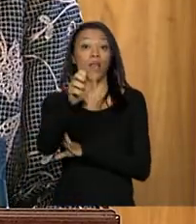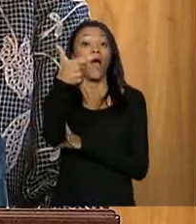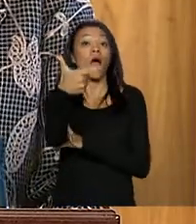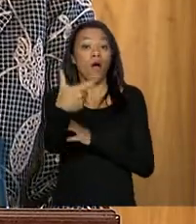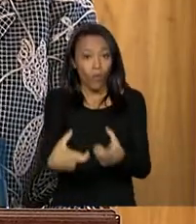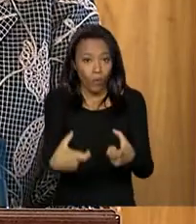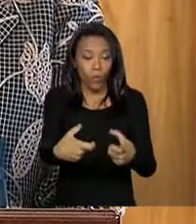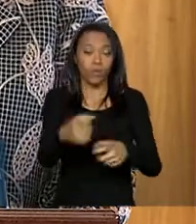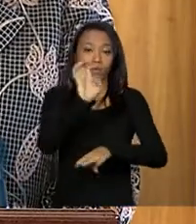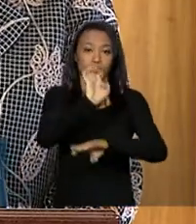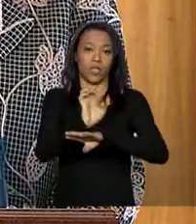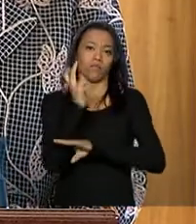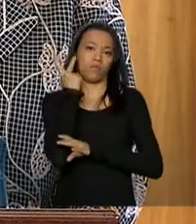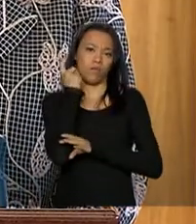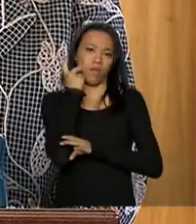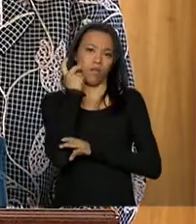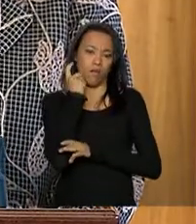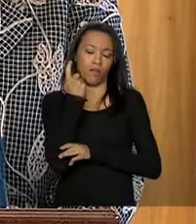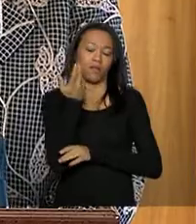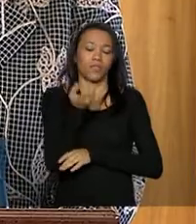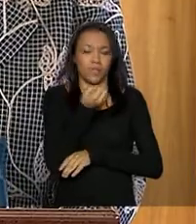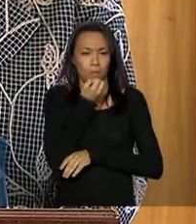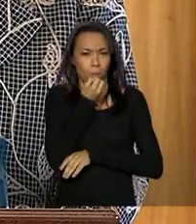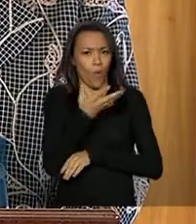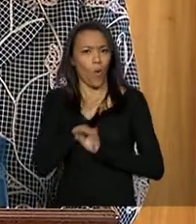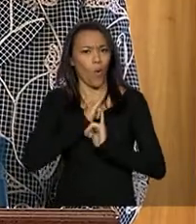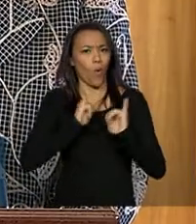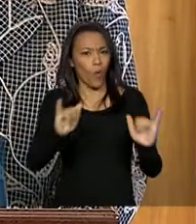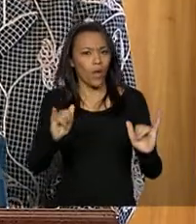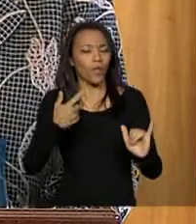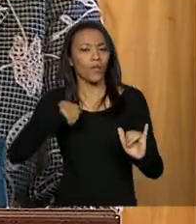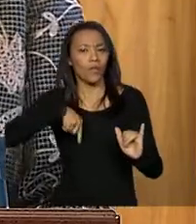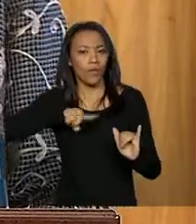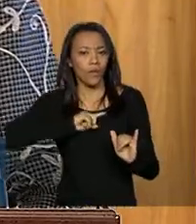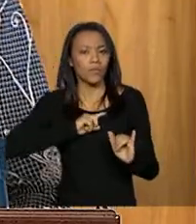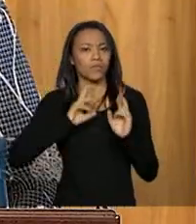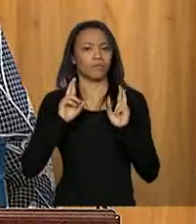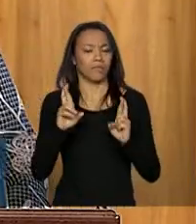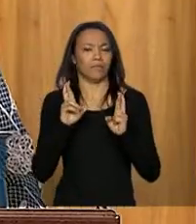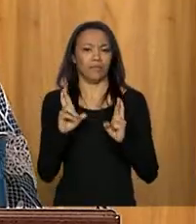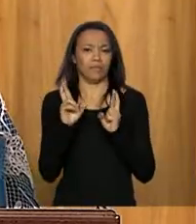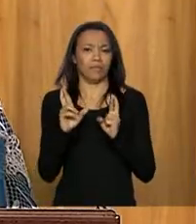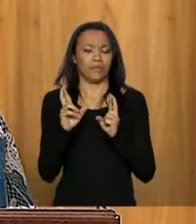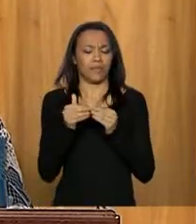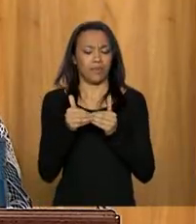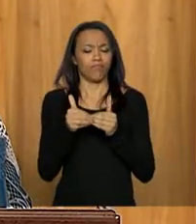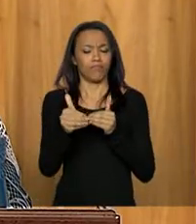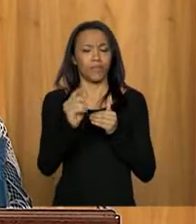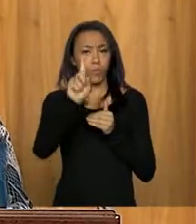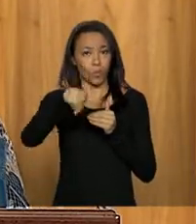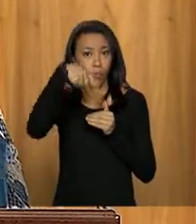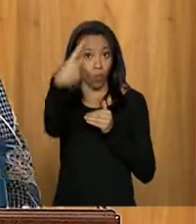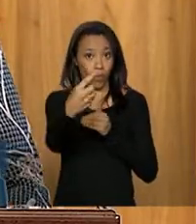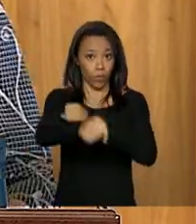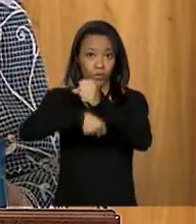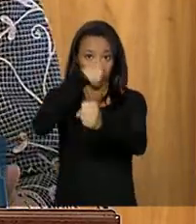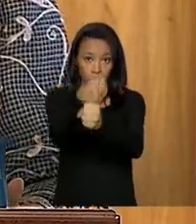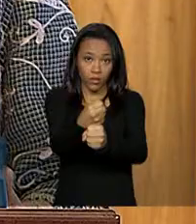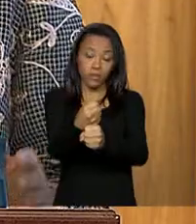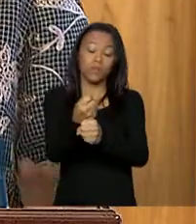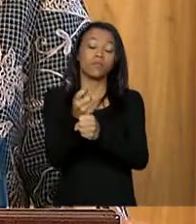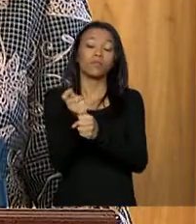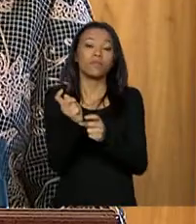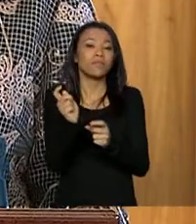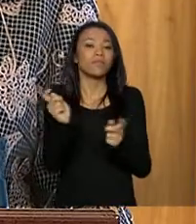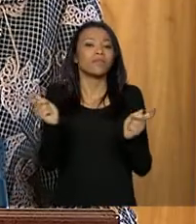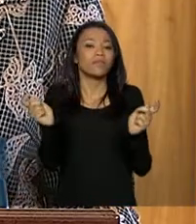Aliás, há uma boa notícia quanto a isso. Esperamos que até o início do ano que vem seja